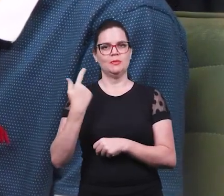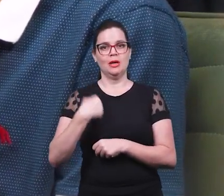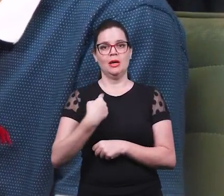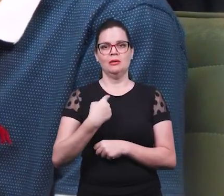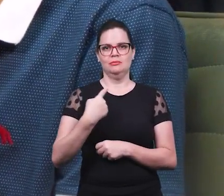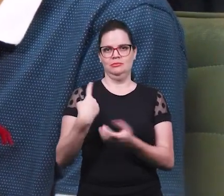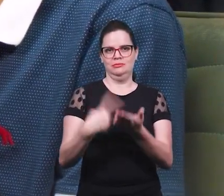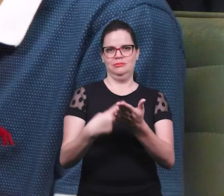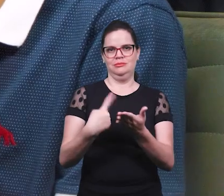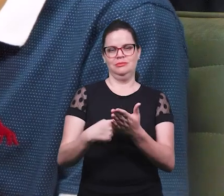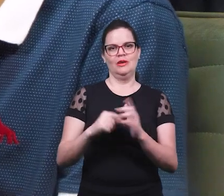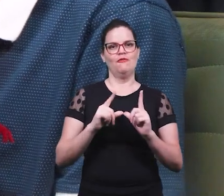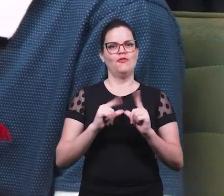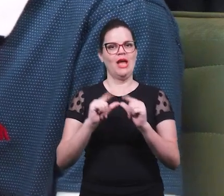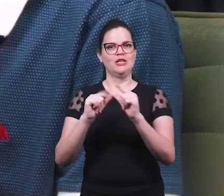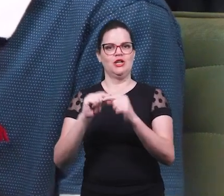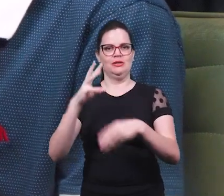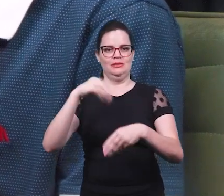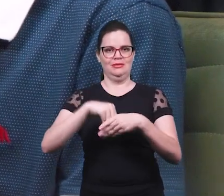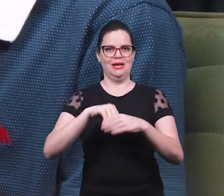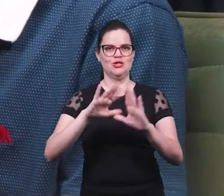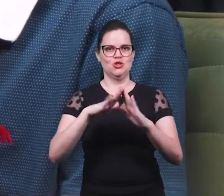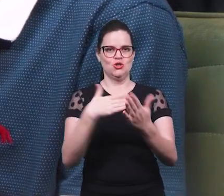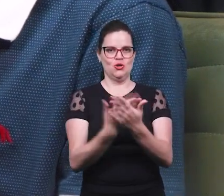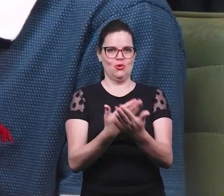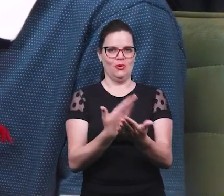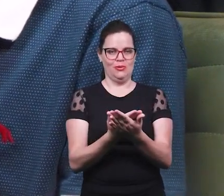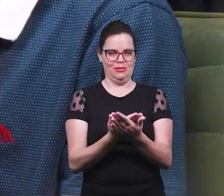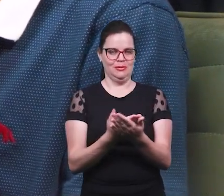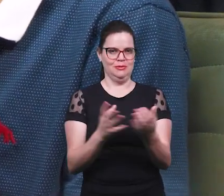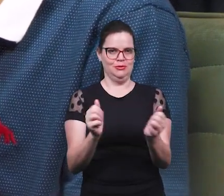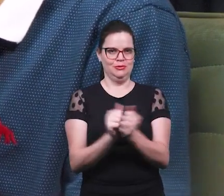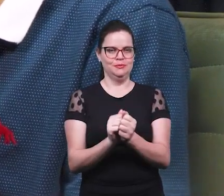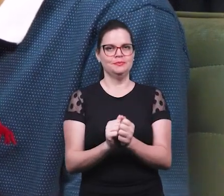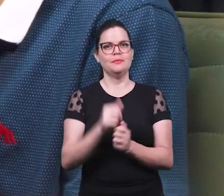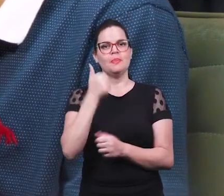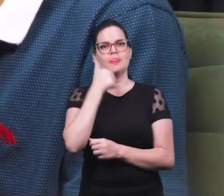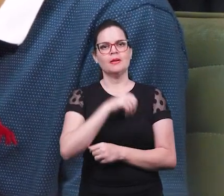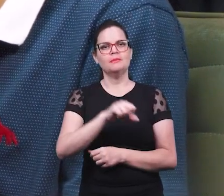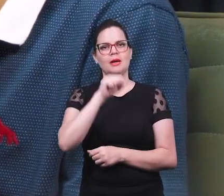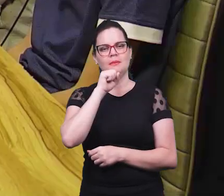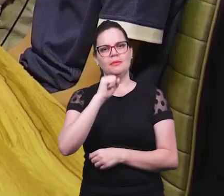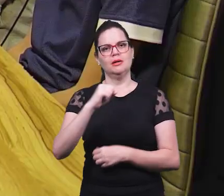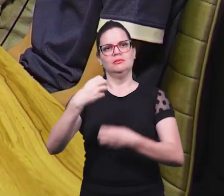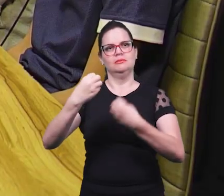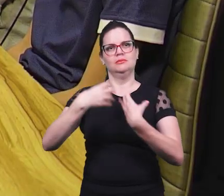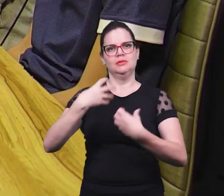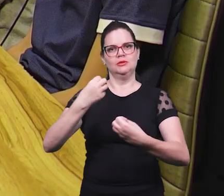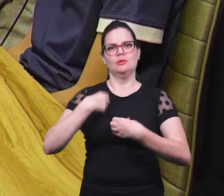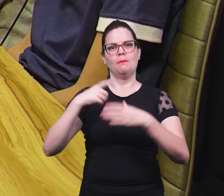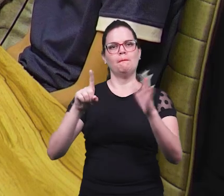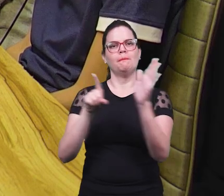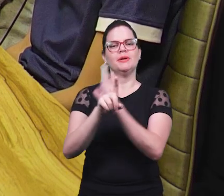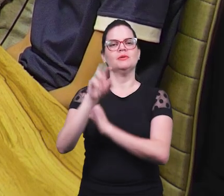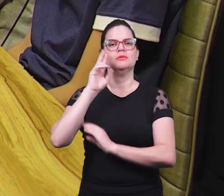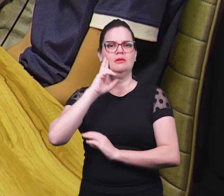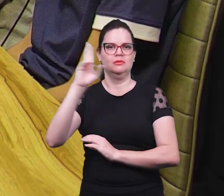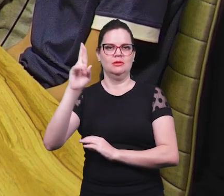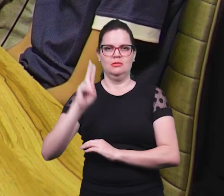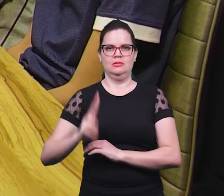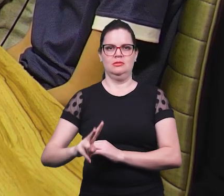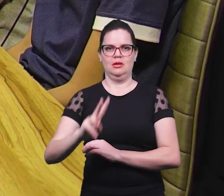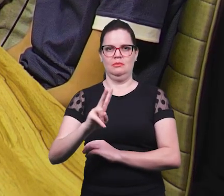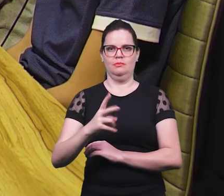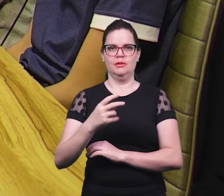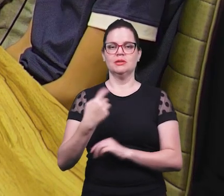uma viagem com o colégio, né? E a minha mãe sempre me ensinou a consultar na palavra se era as coisas, né?